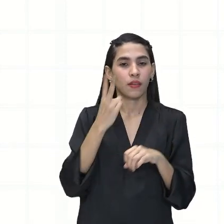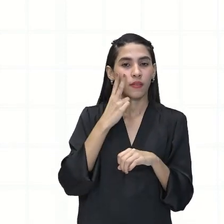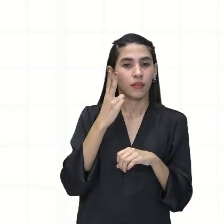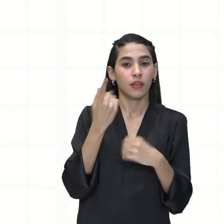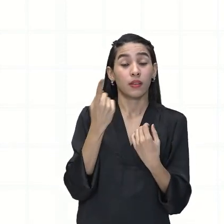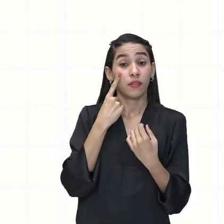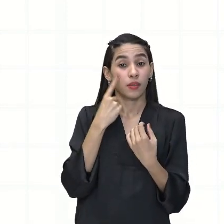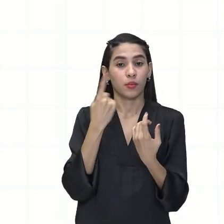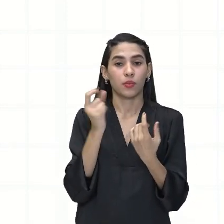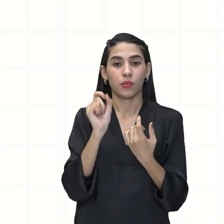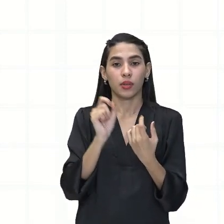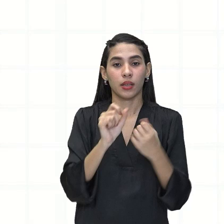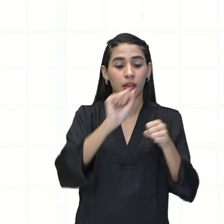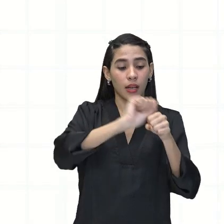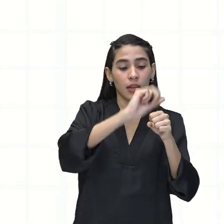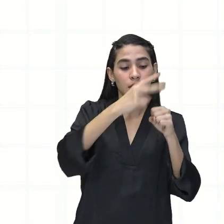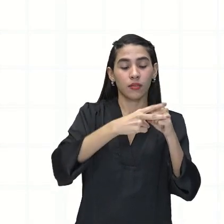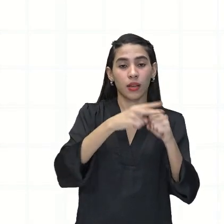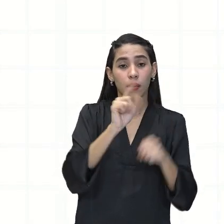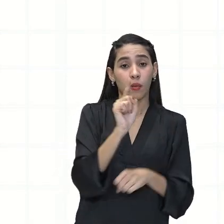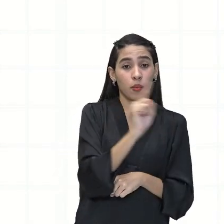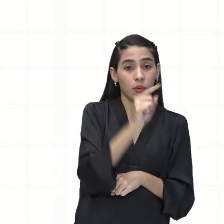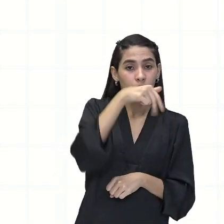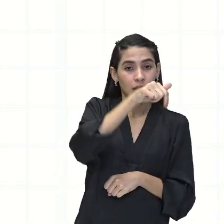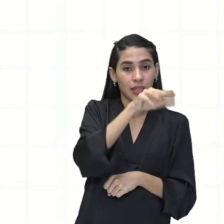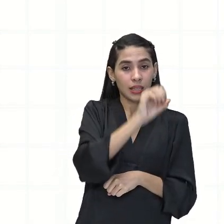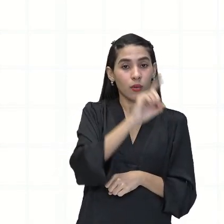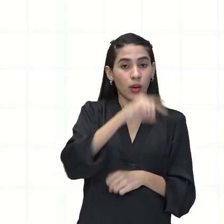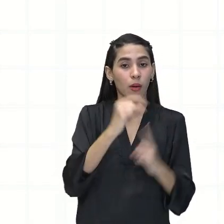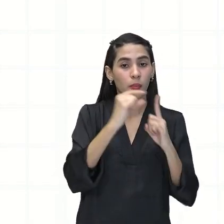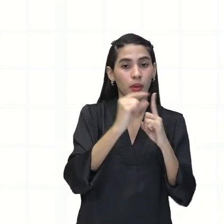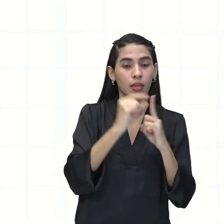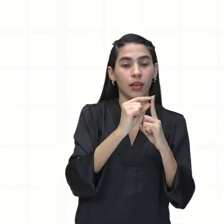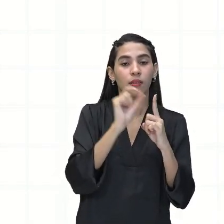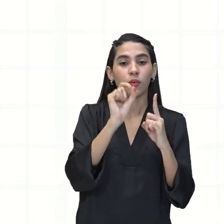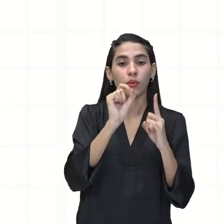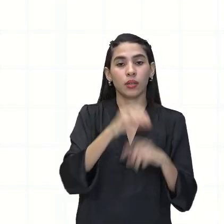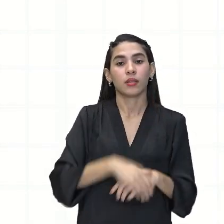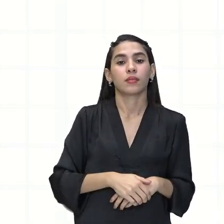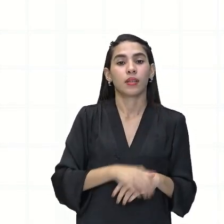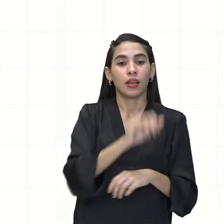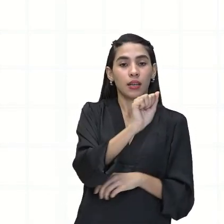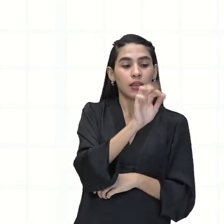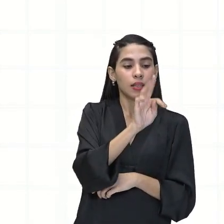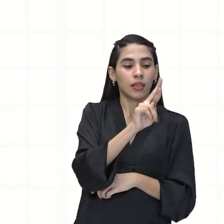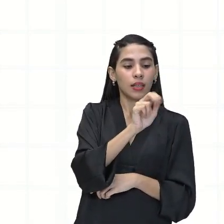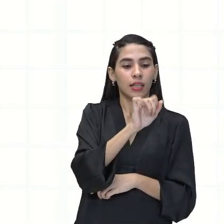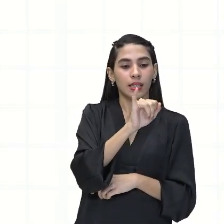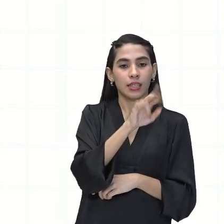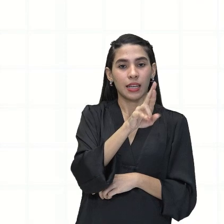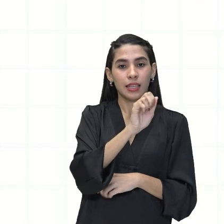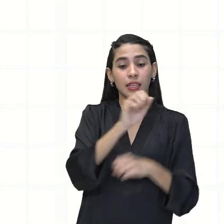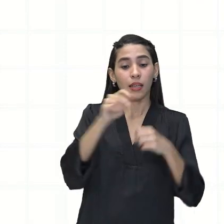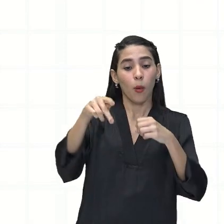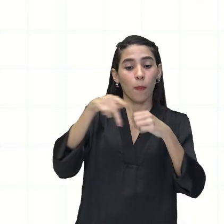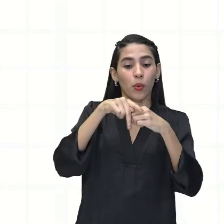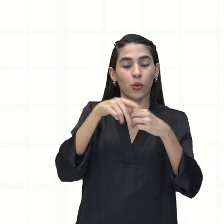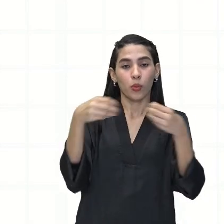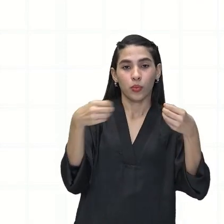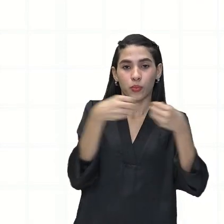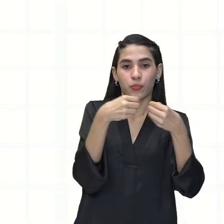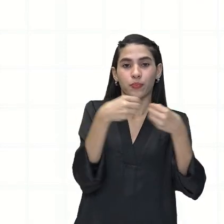o advérbio, uma palavra de negação, é um termo que faz atrair o nosso